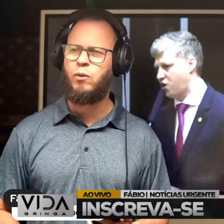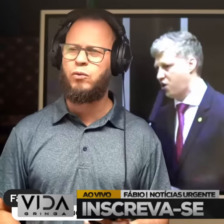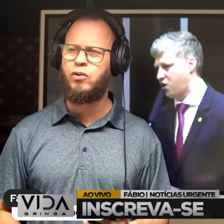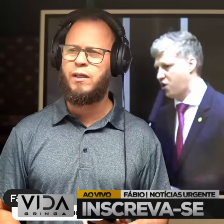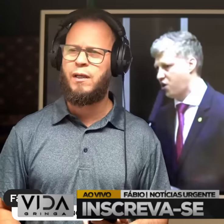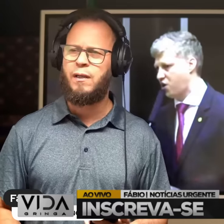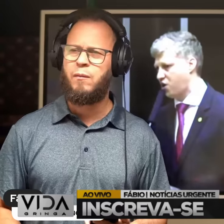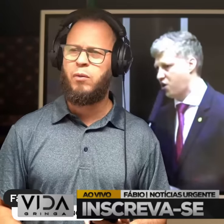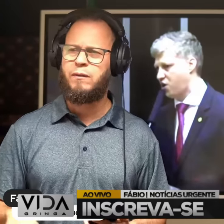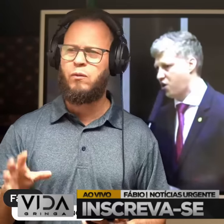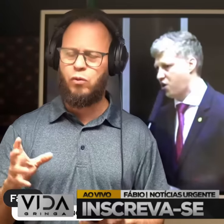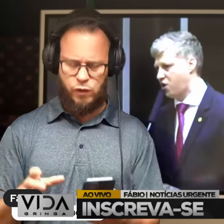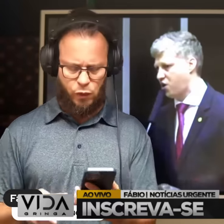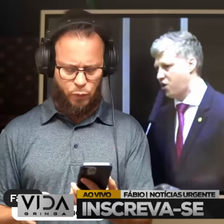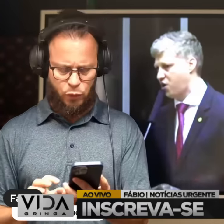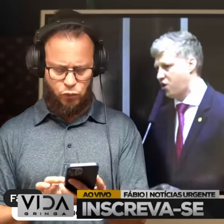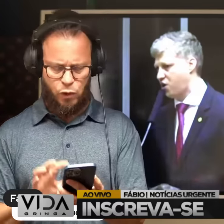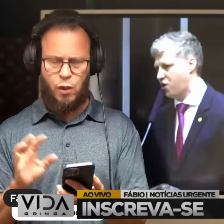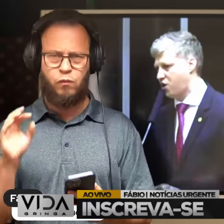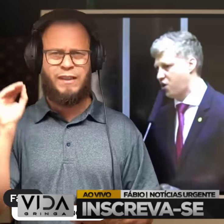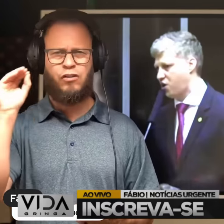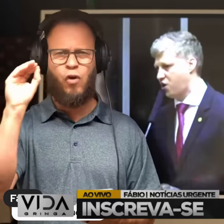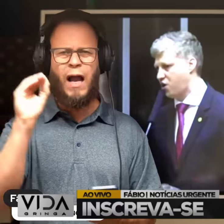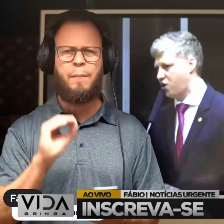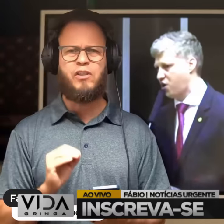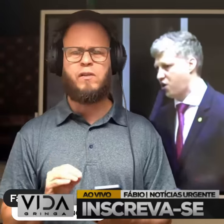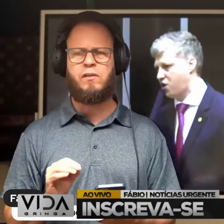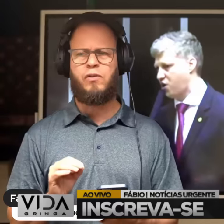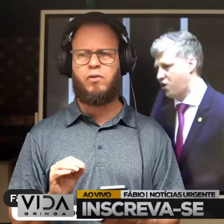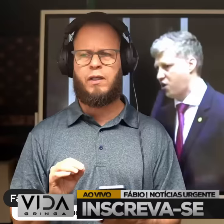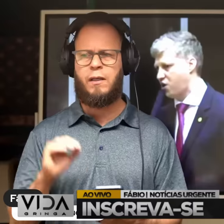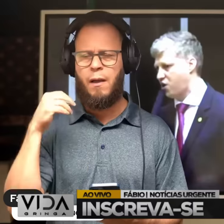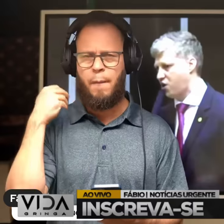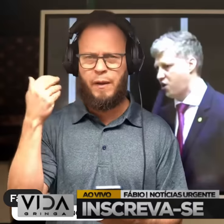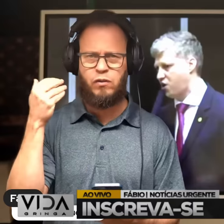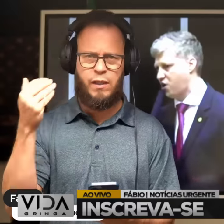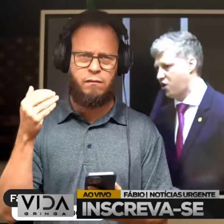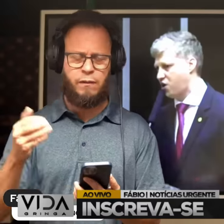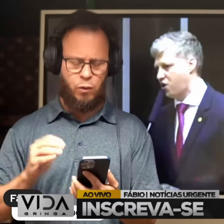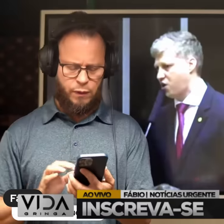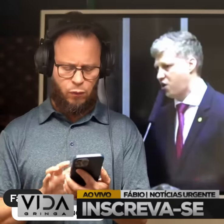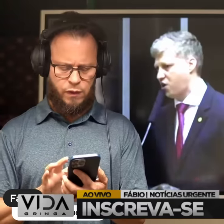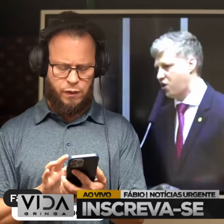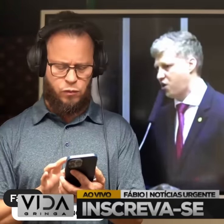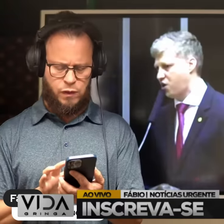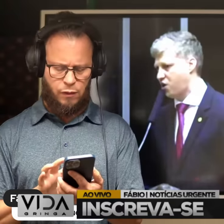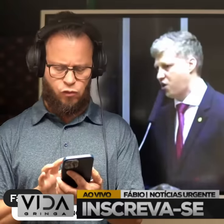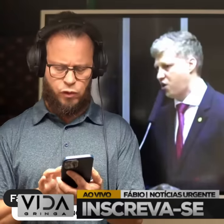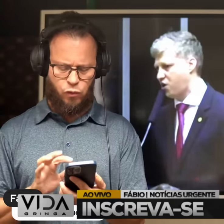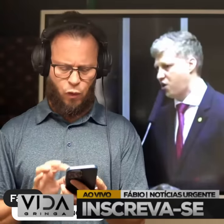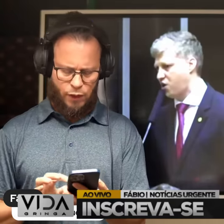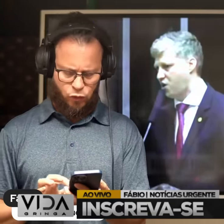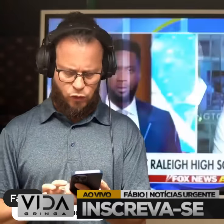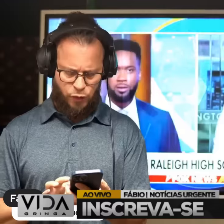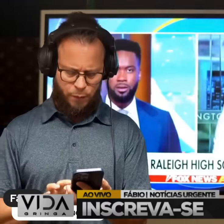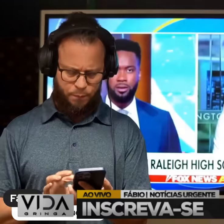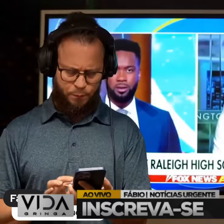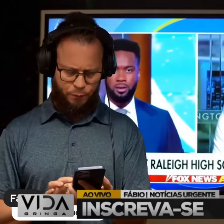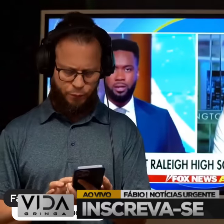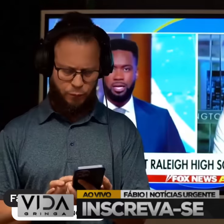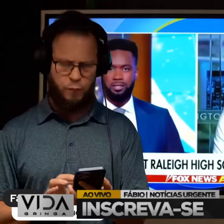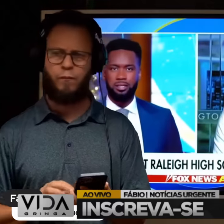aqui em outros... Bota aí uns outros 5 minutos. Vou botar só rapidinho esse vídeo aqui para você entender o que está acontecendo nos Estados Unidos. Olha só isso